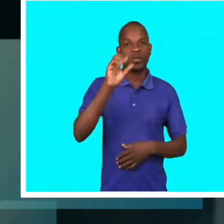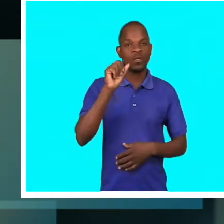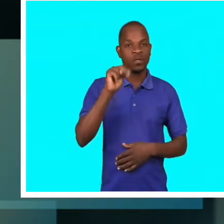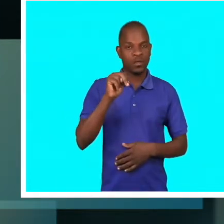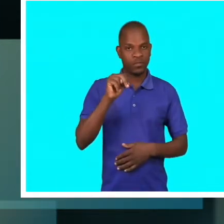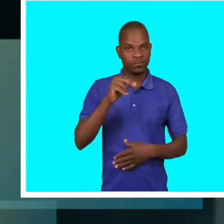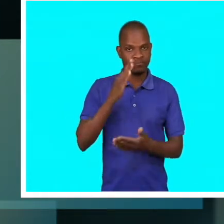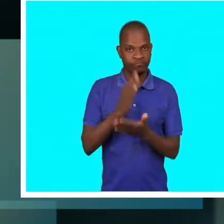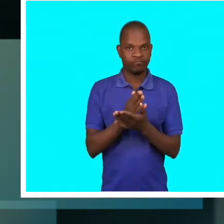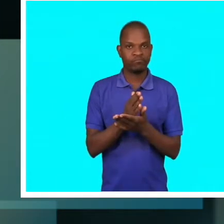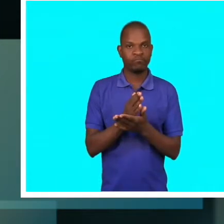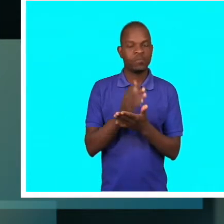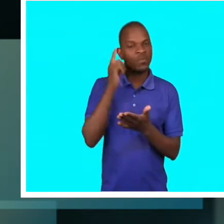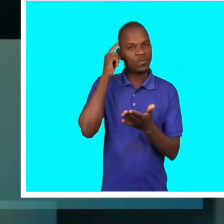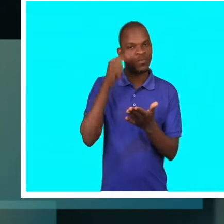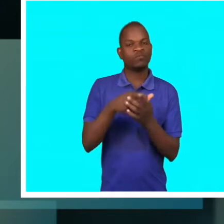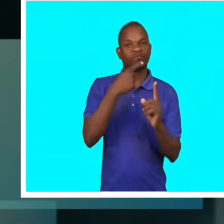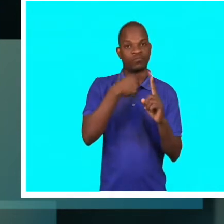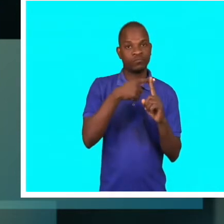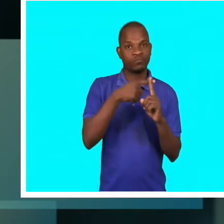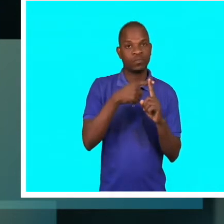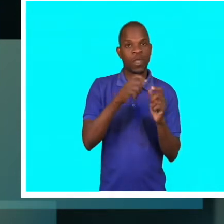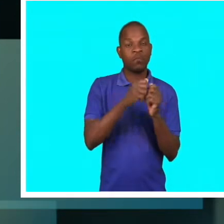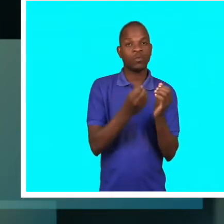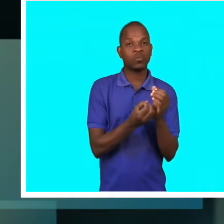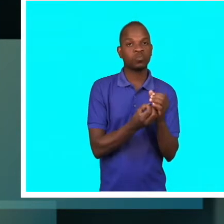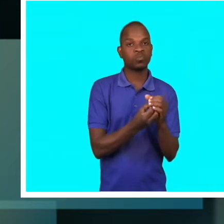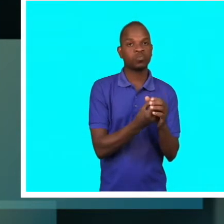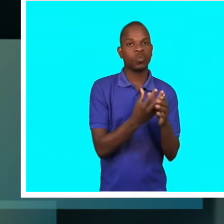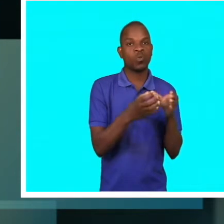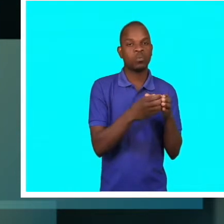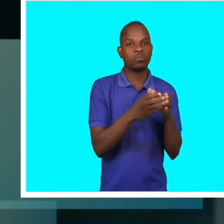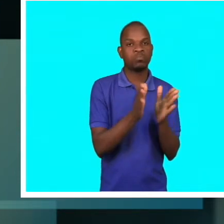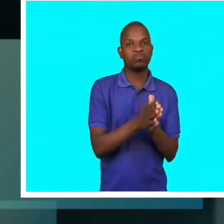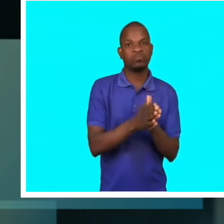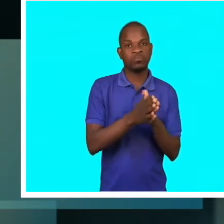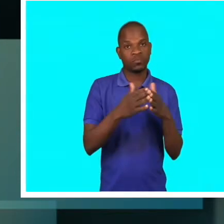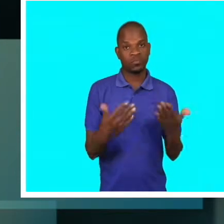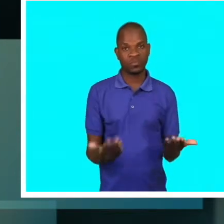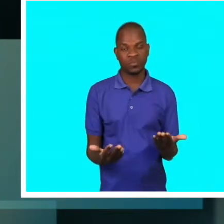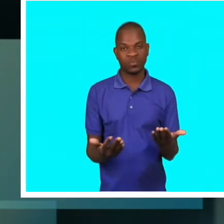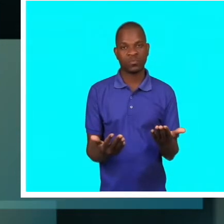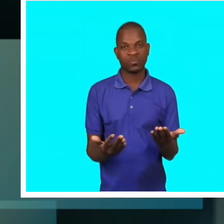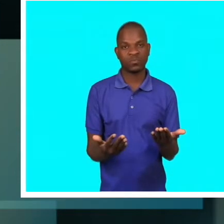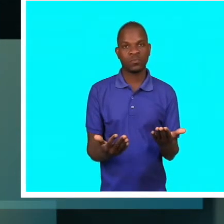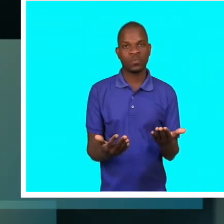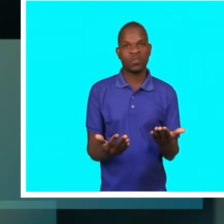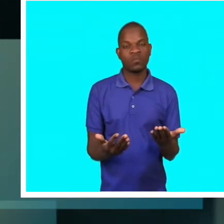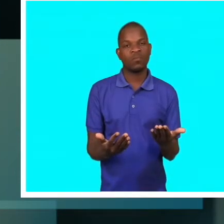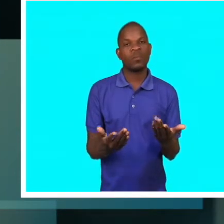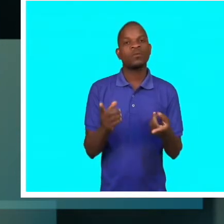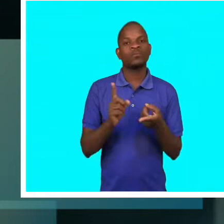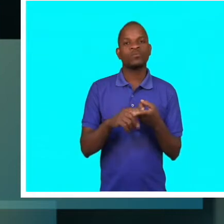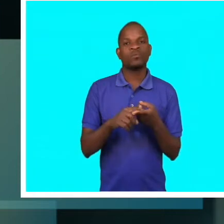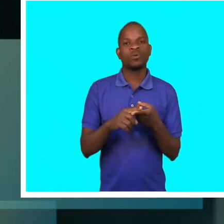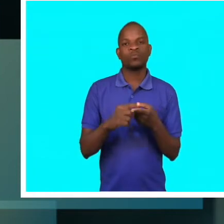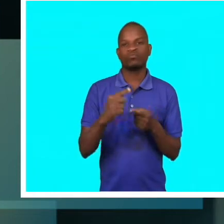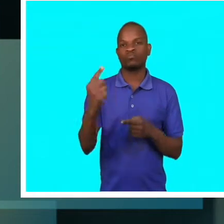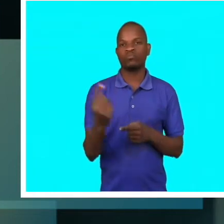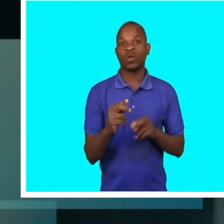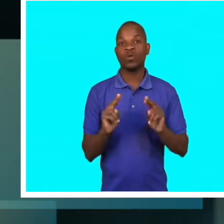Médio. Girou uma geração. Criou uma geração. Não. Veio um novo